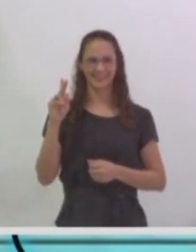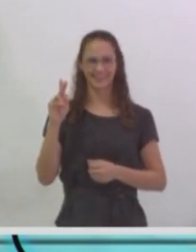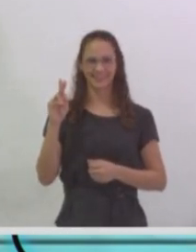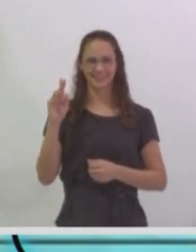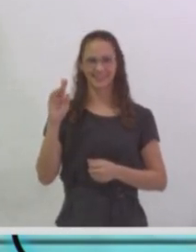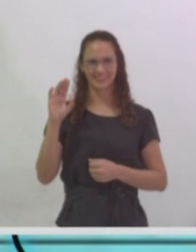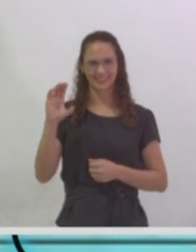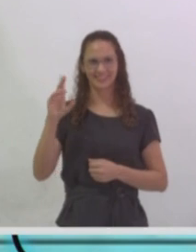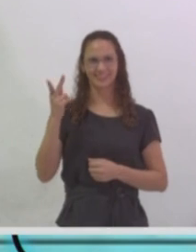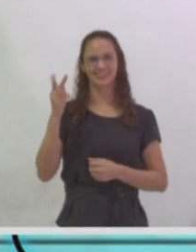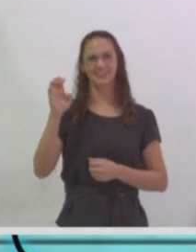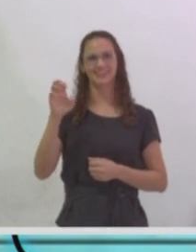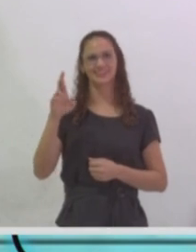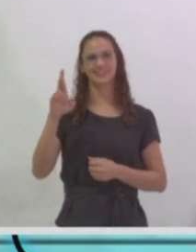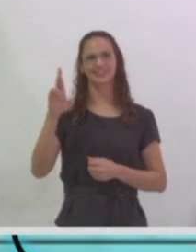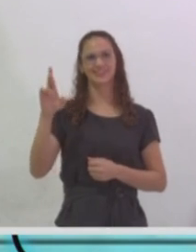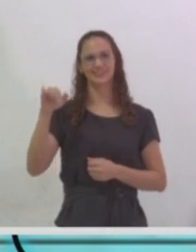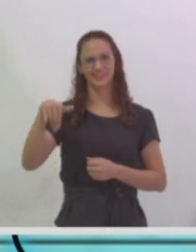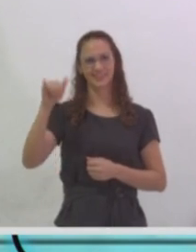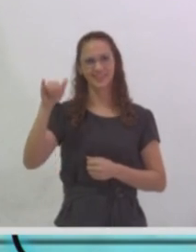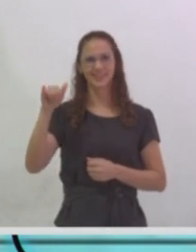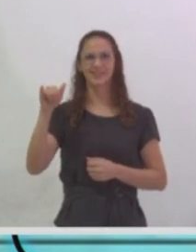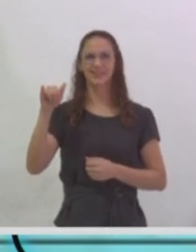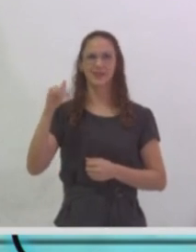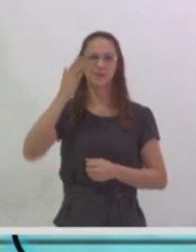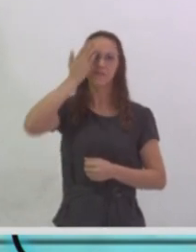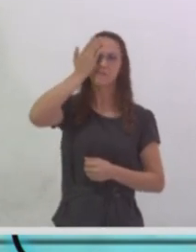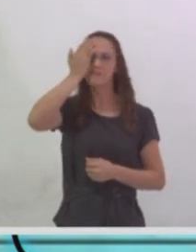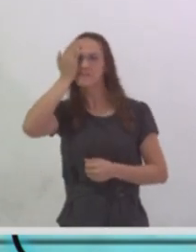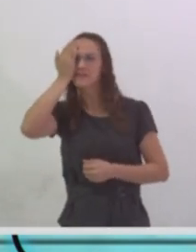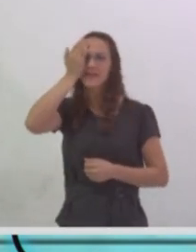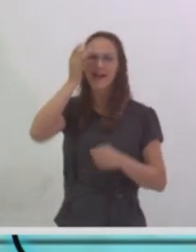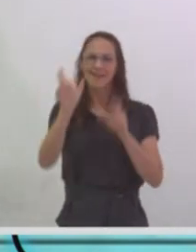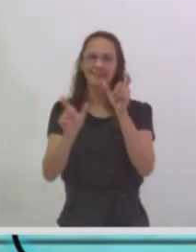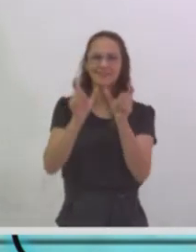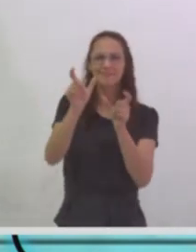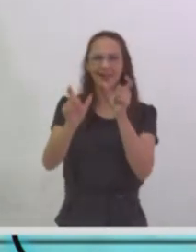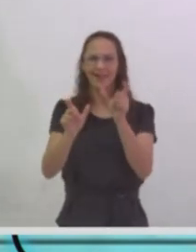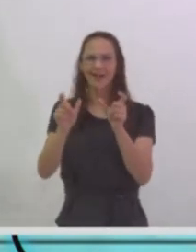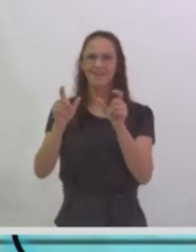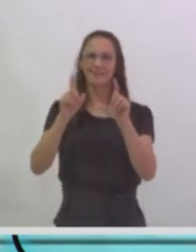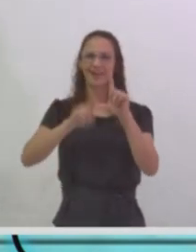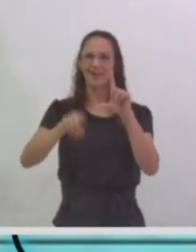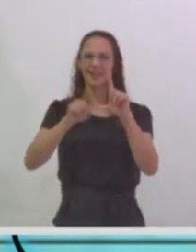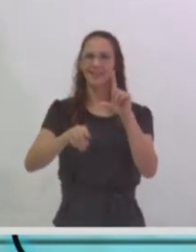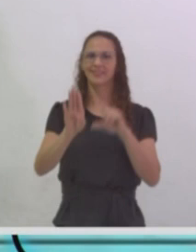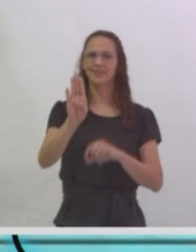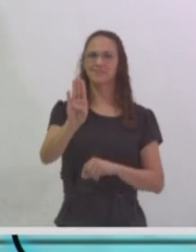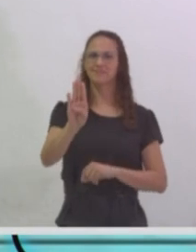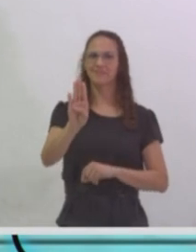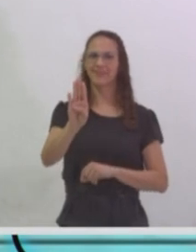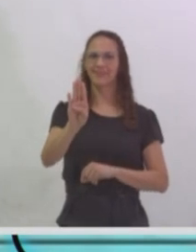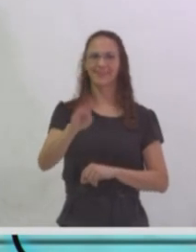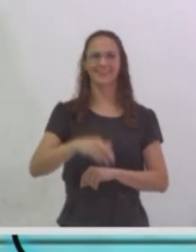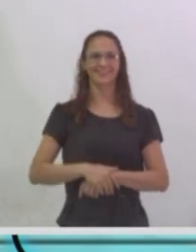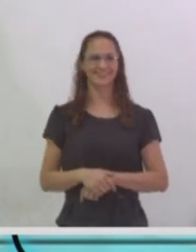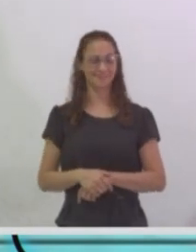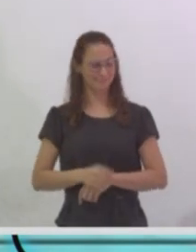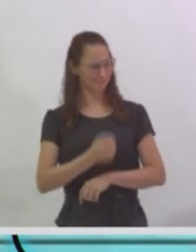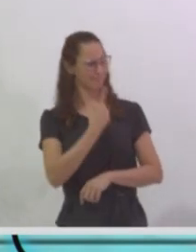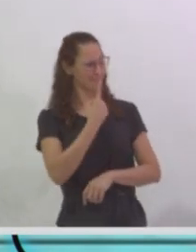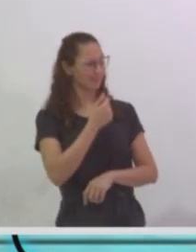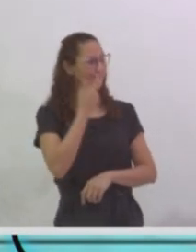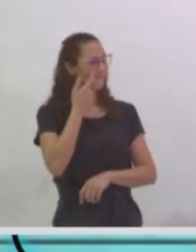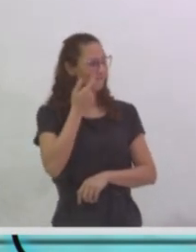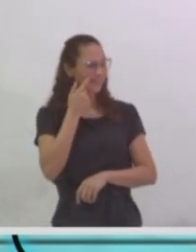Pirata de Palavras. Letra B. Opa, vamos ver então se realmente está certo essa